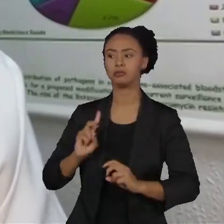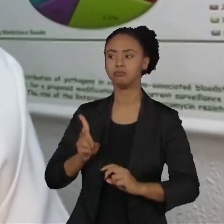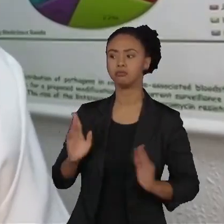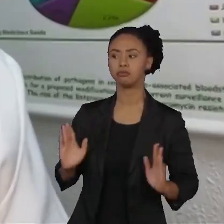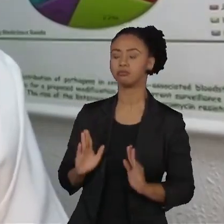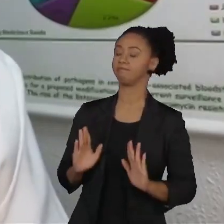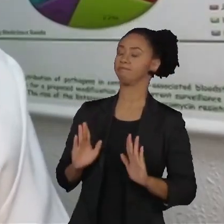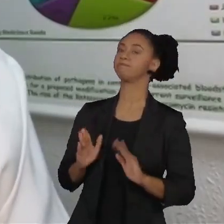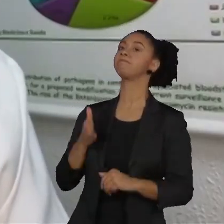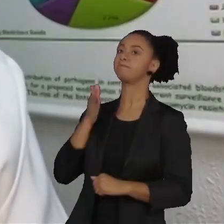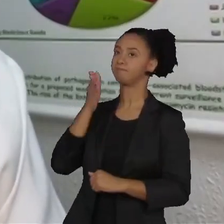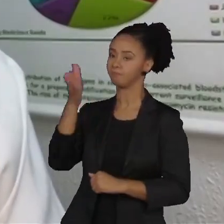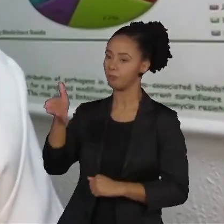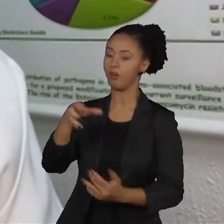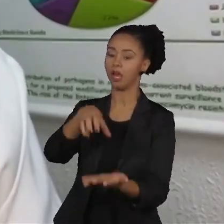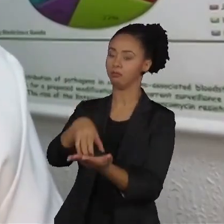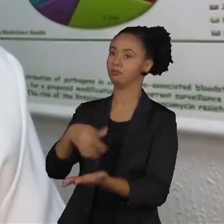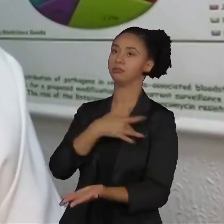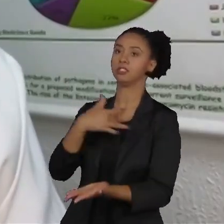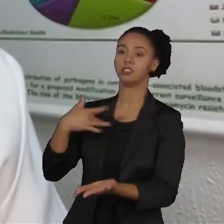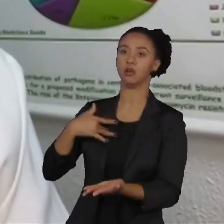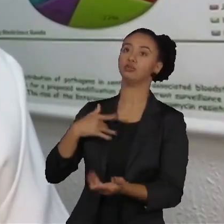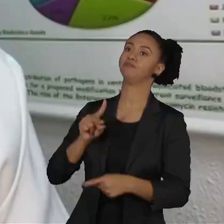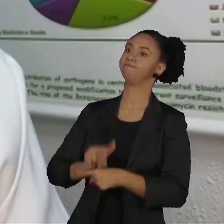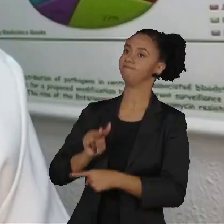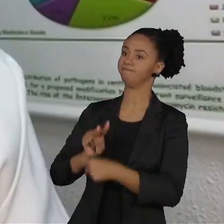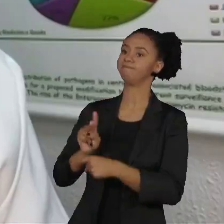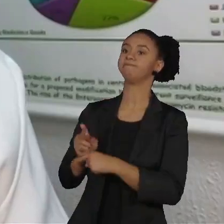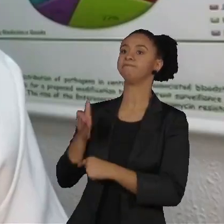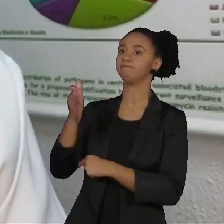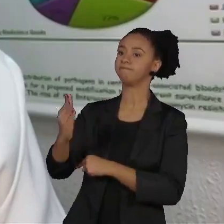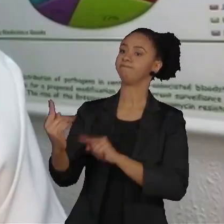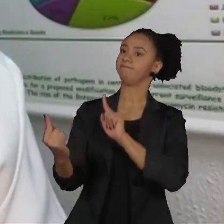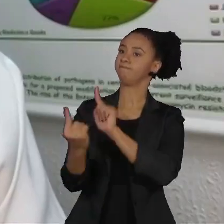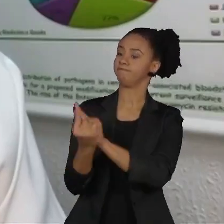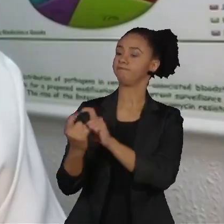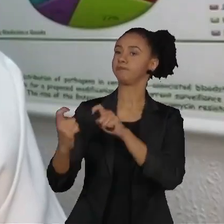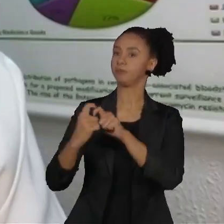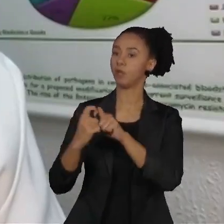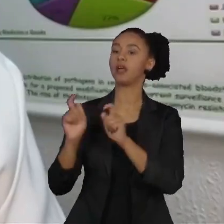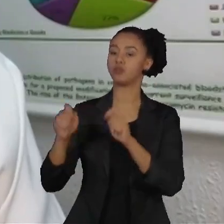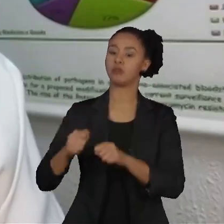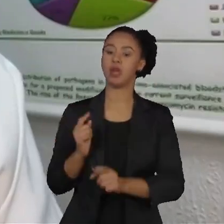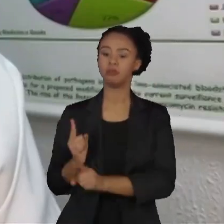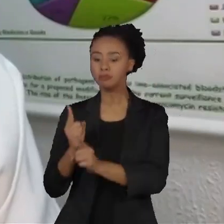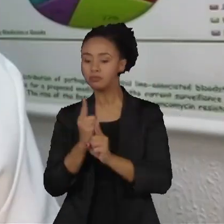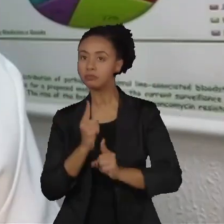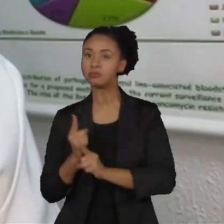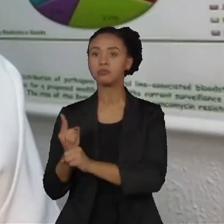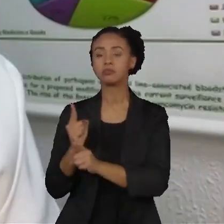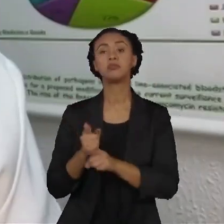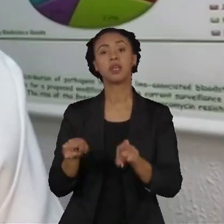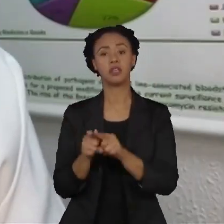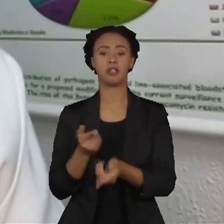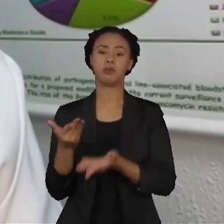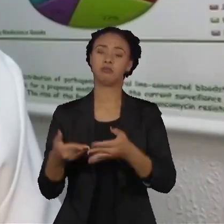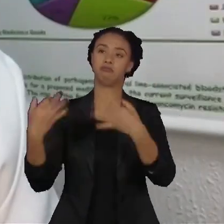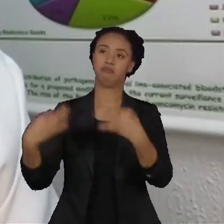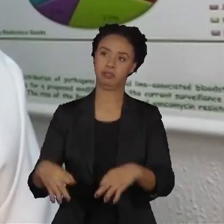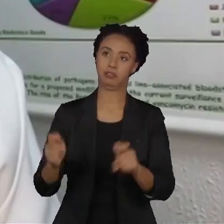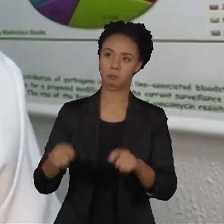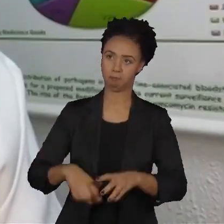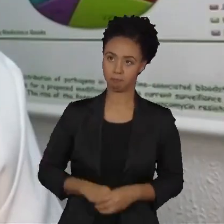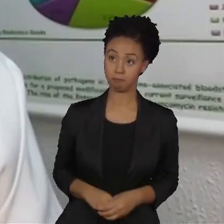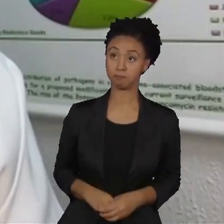deve procurar qualquer posto de saúde, e eles estão equipados para fazer o diagnóstico e para oferecer o tratamento correto.